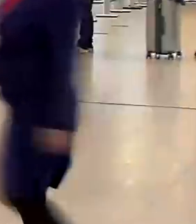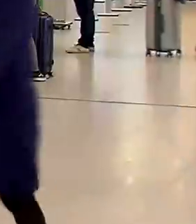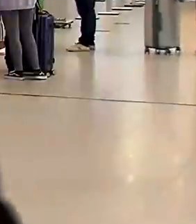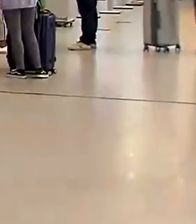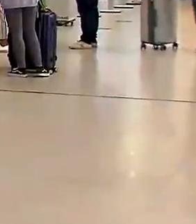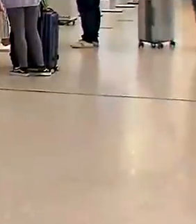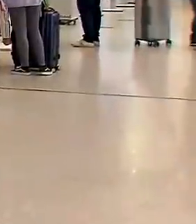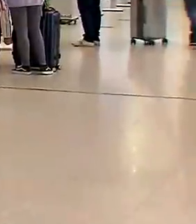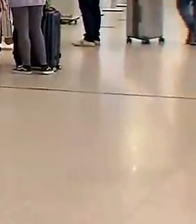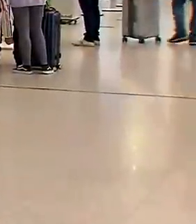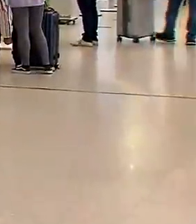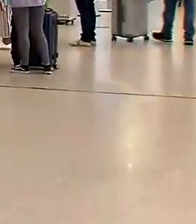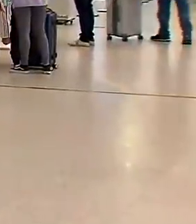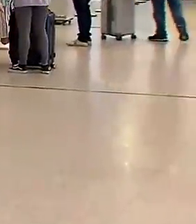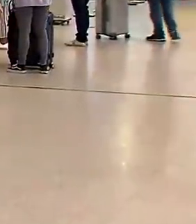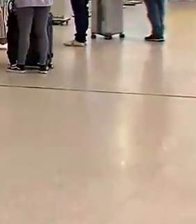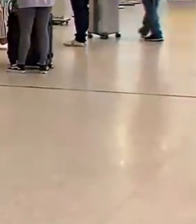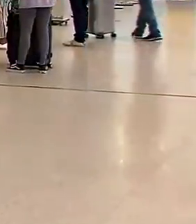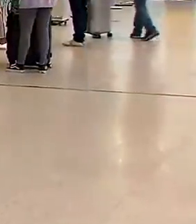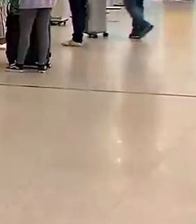Tchau! Tchau!